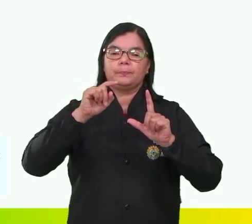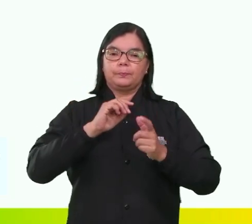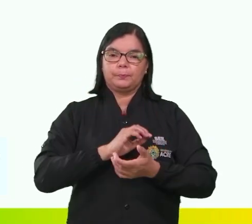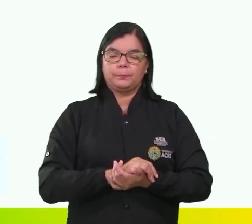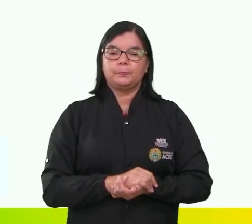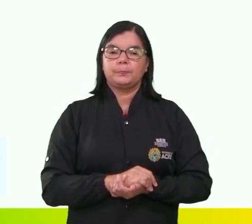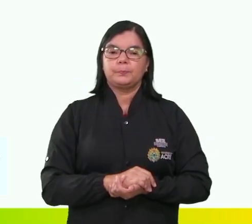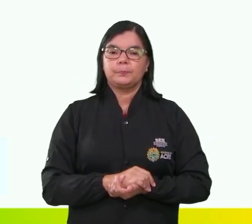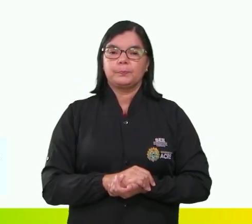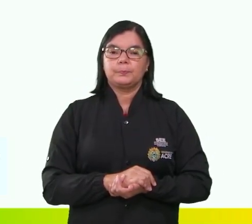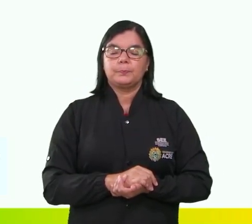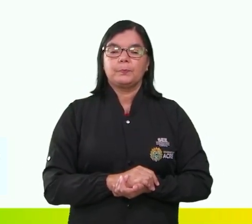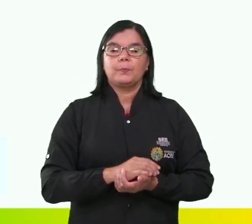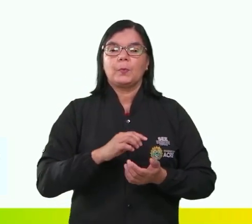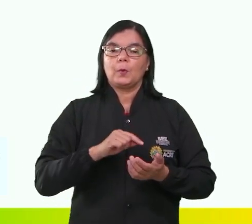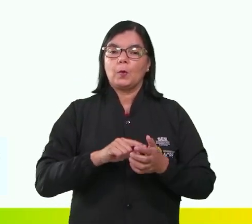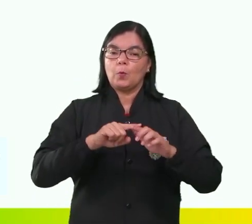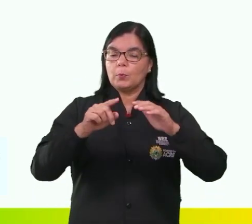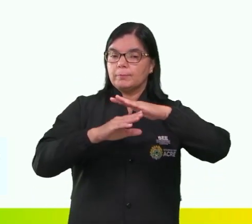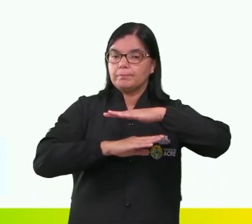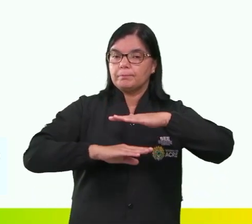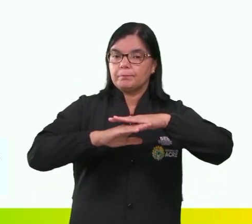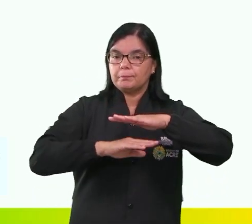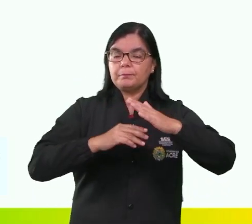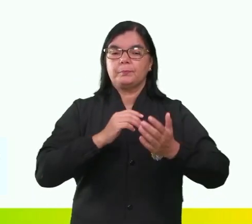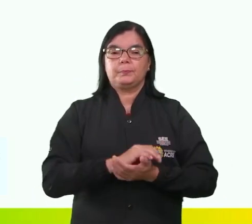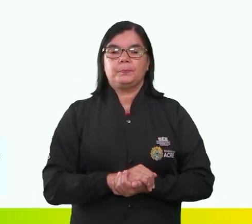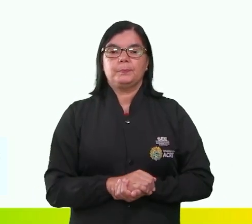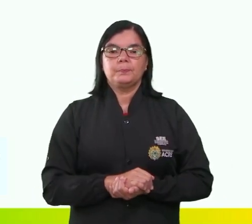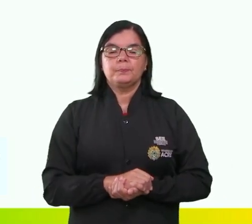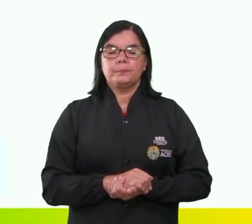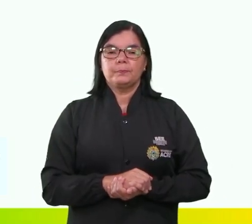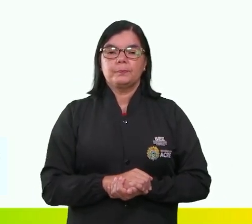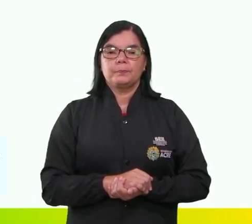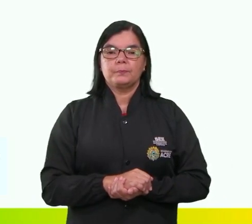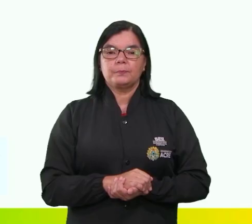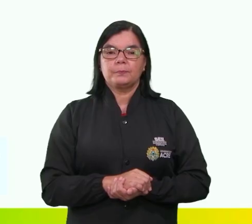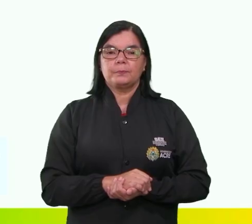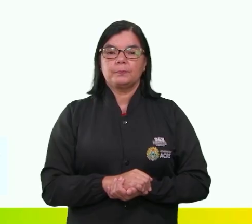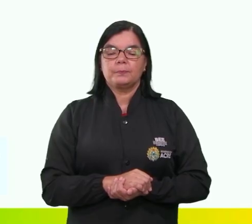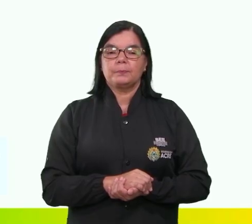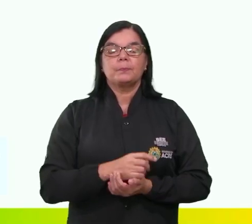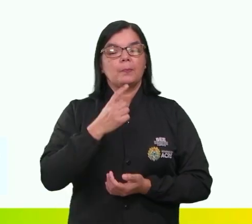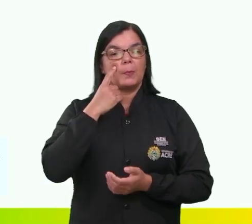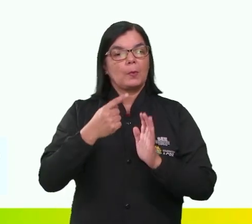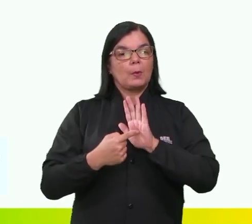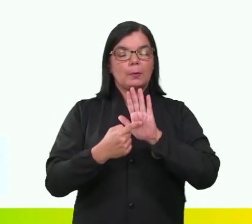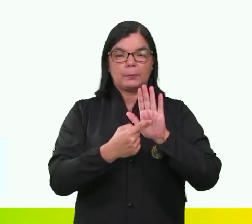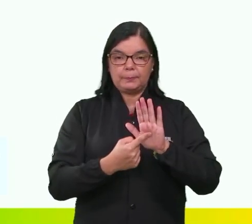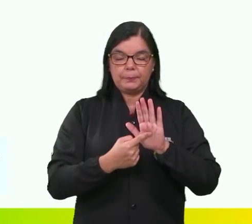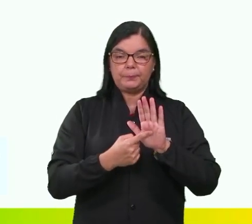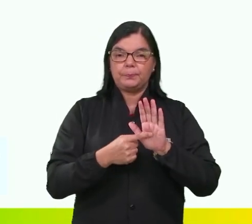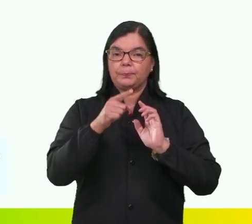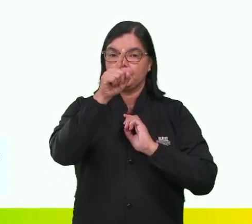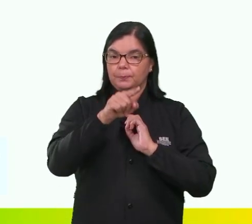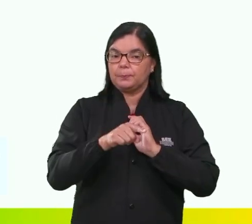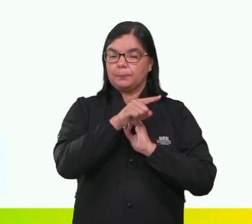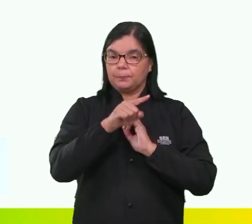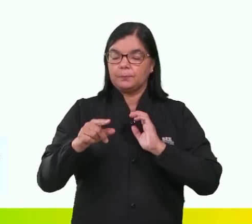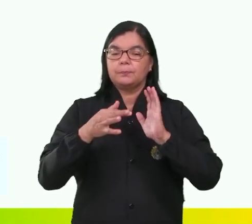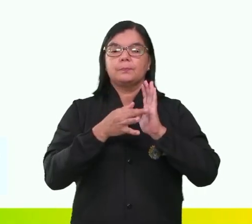o y, ponto de mínimo, ok? Então, a representação do gráfico de uma